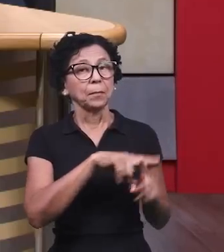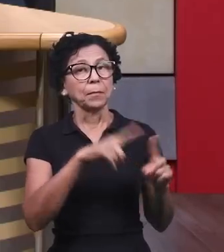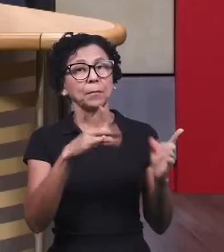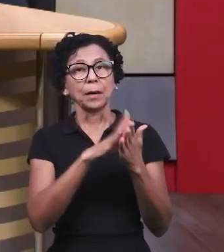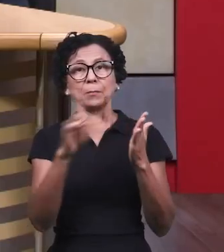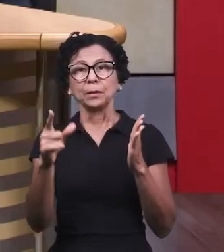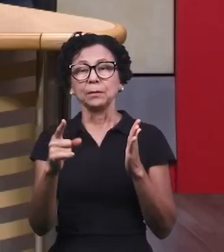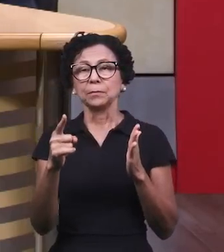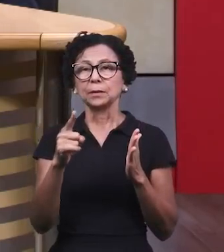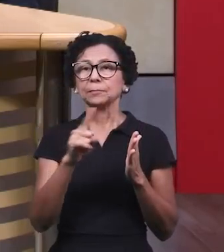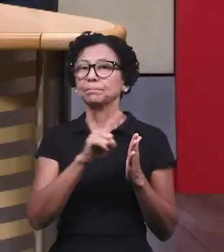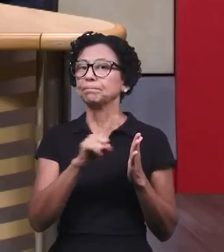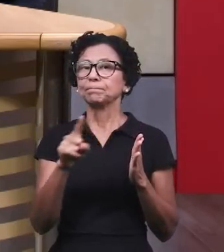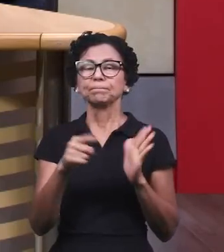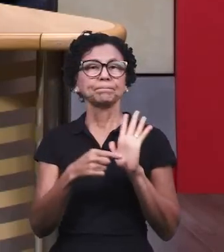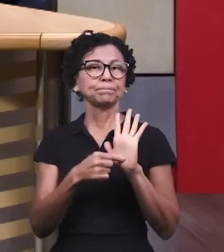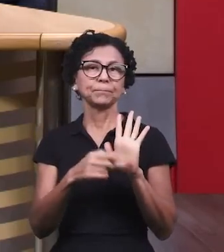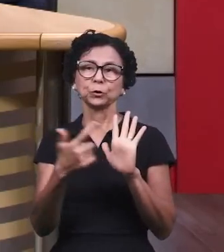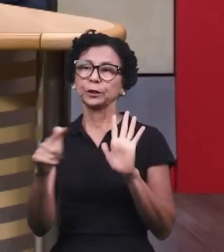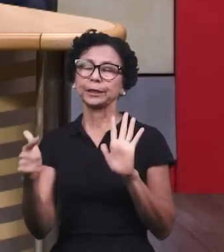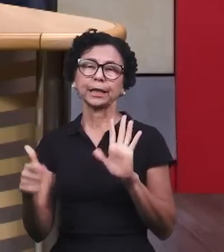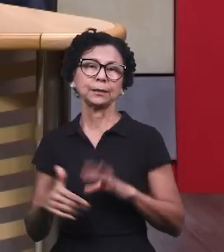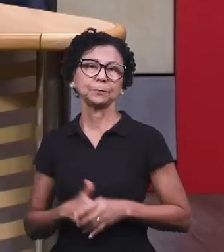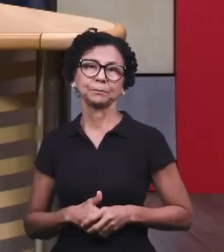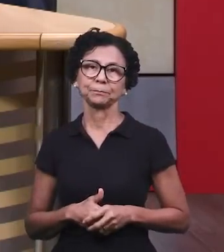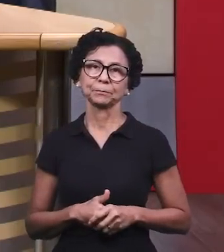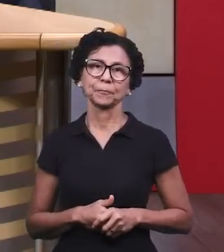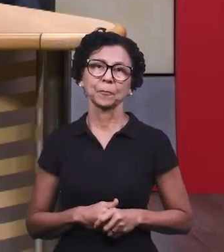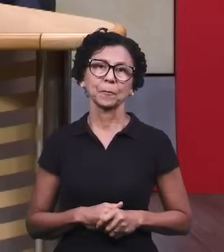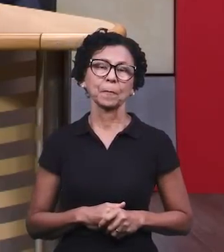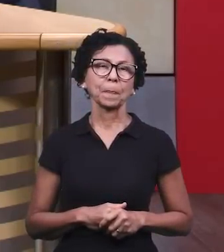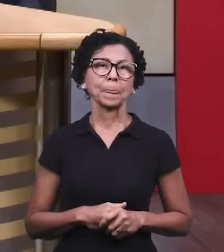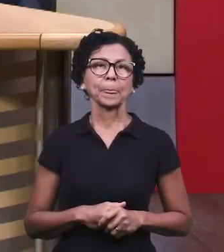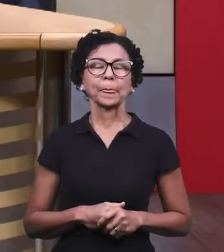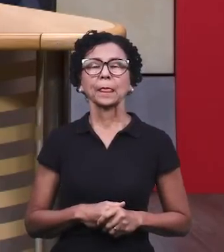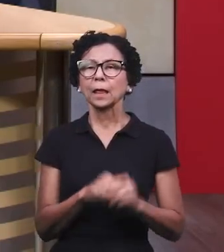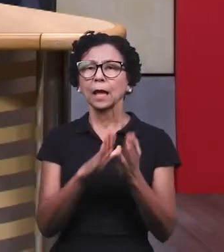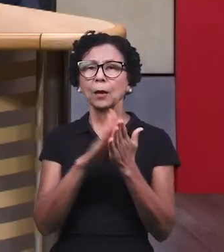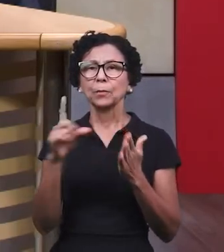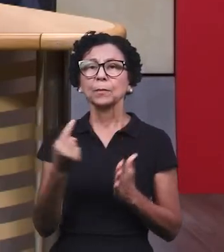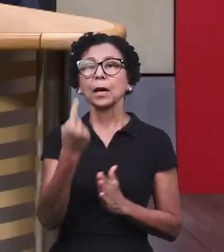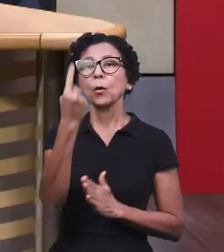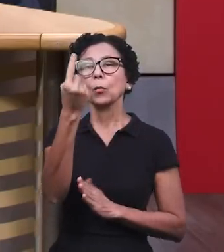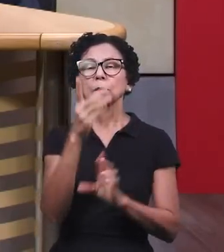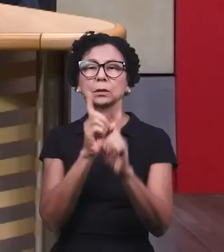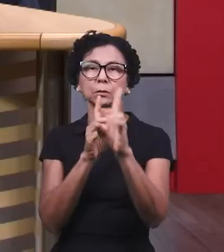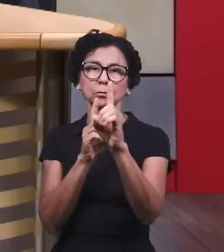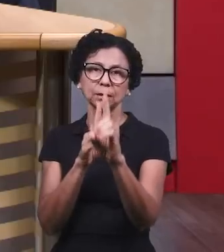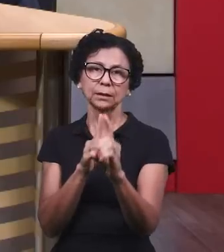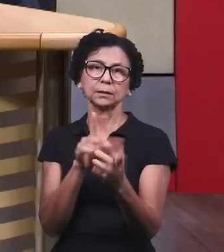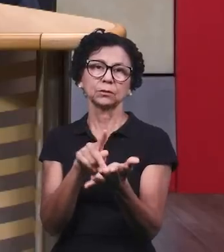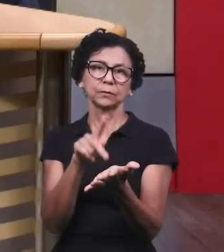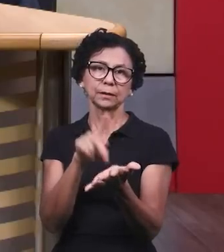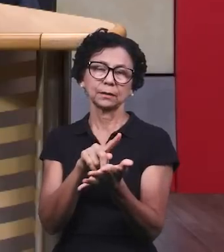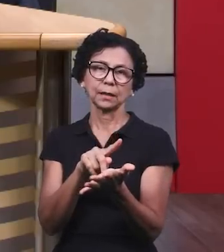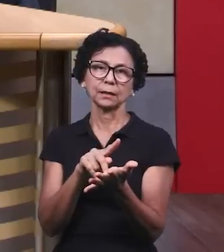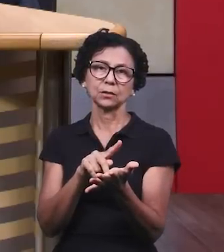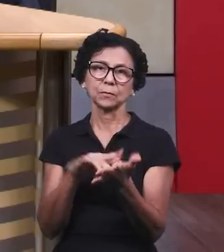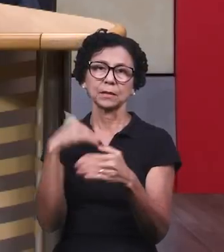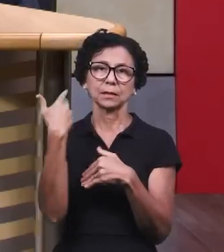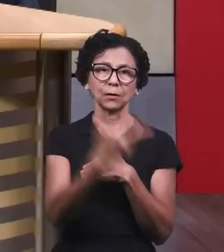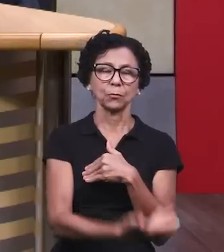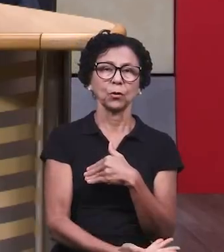existe. A única que dá autoridade para qualquer doutrina é a palavra. Saiu da palavra, fica fácil. Como você diz o seguinte,